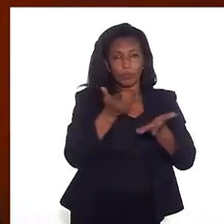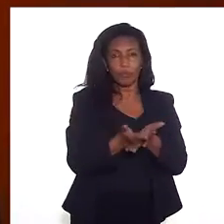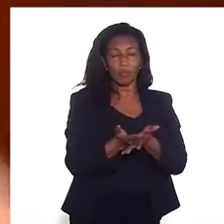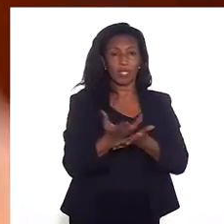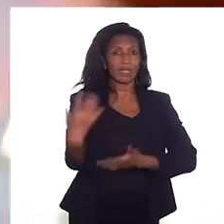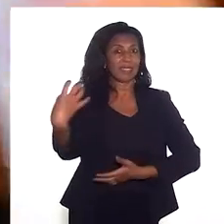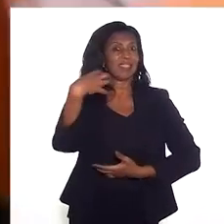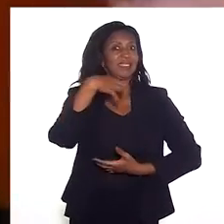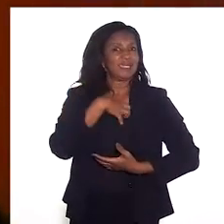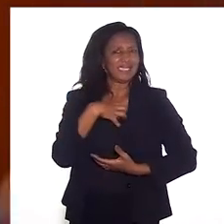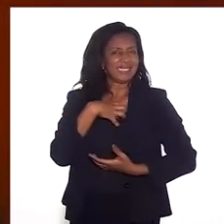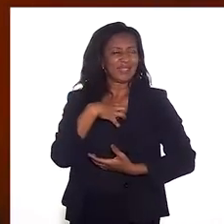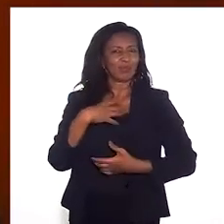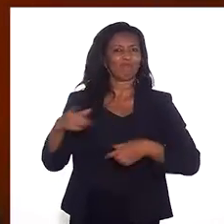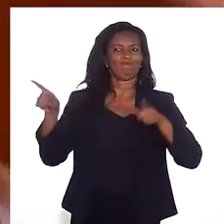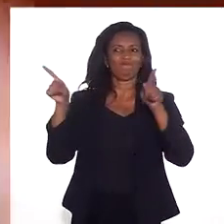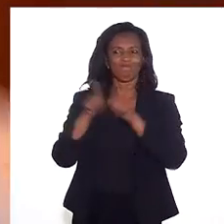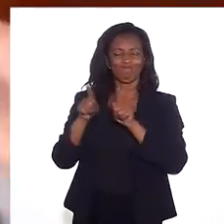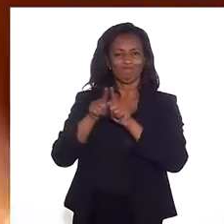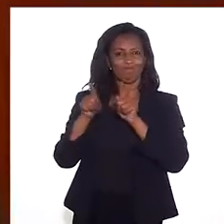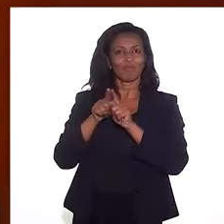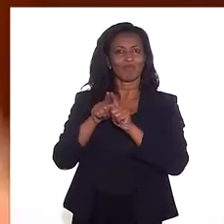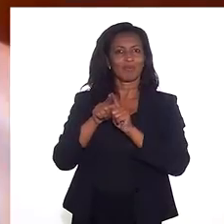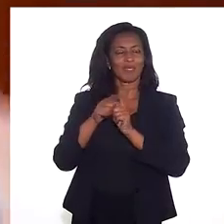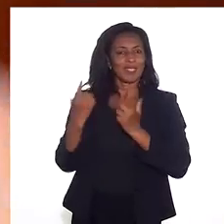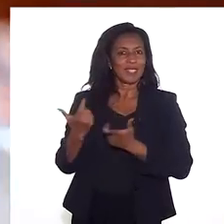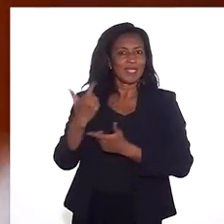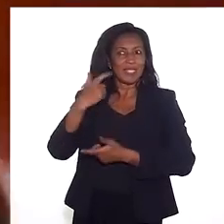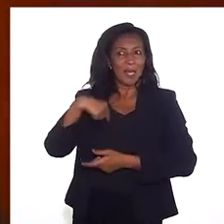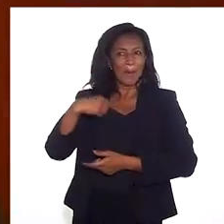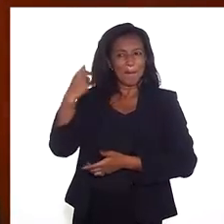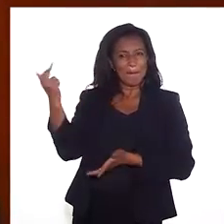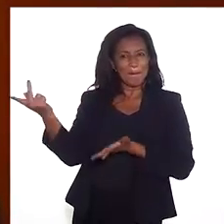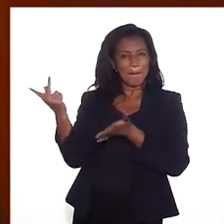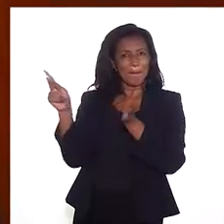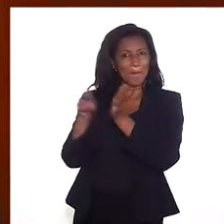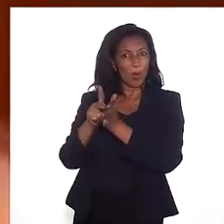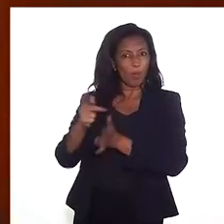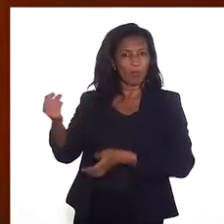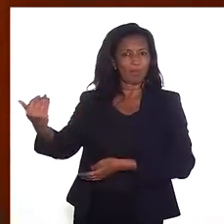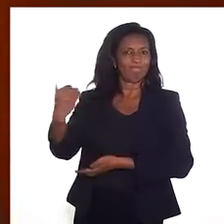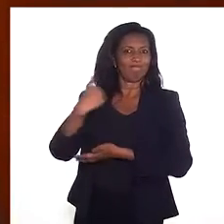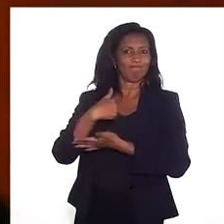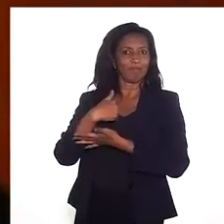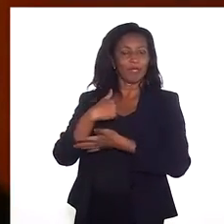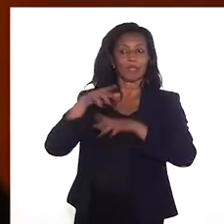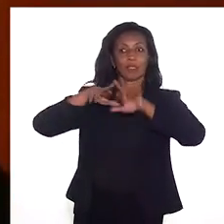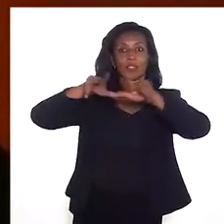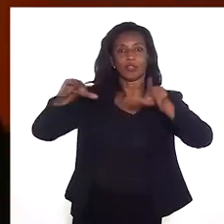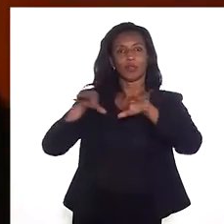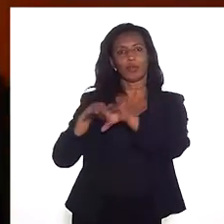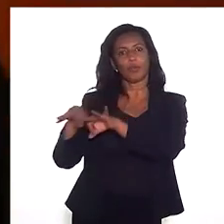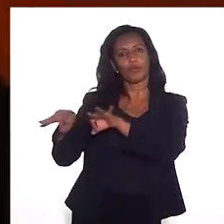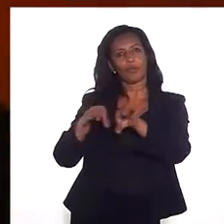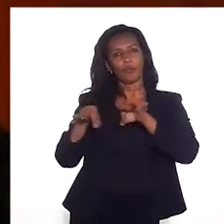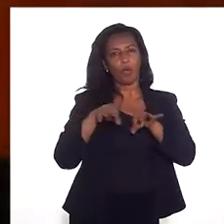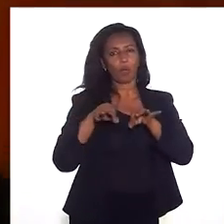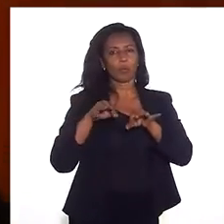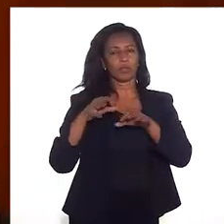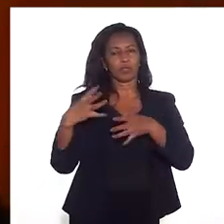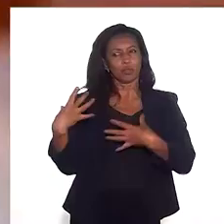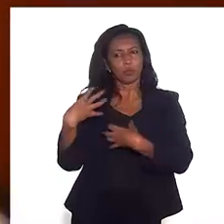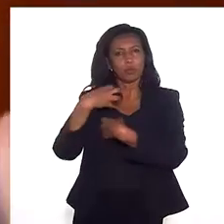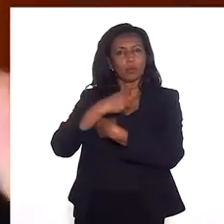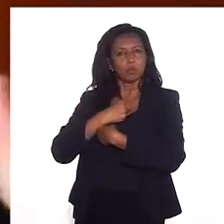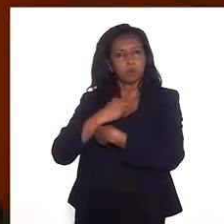sujeitos do cuidado, sintam, né, sejam afetados de uma maneira singular, de uma maneira distinta, essas diferentes formas,